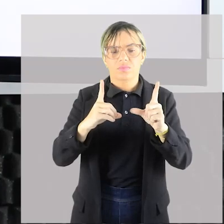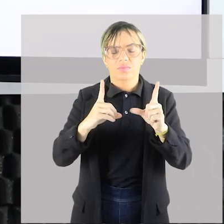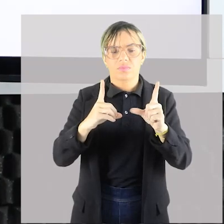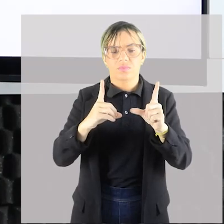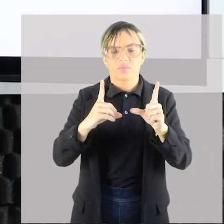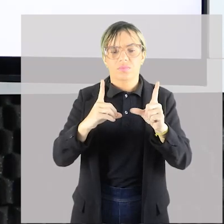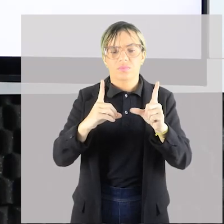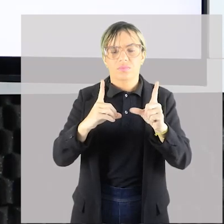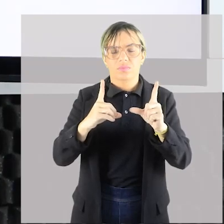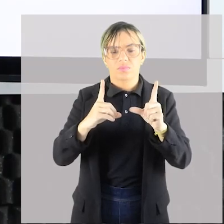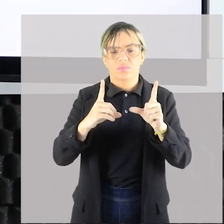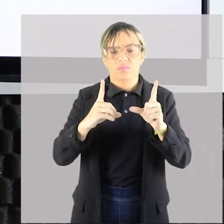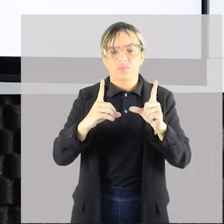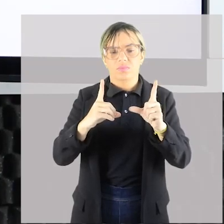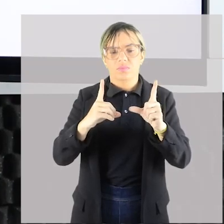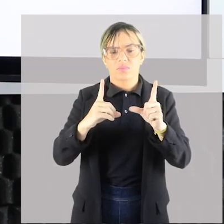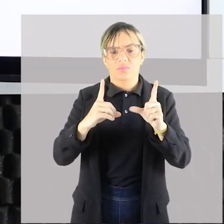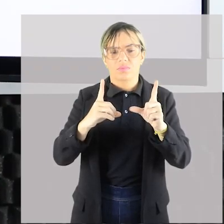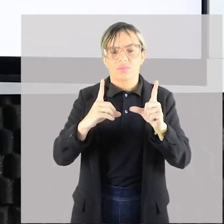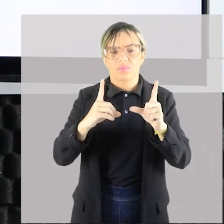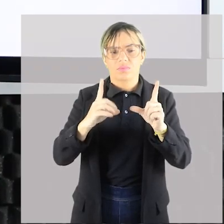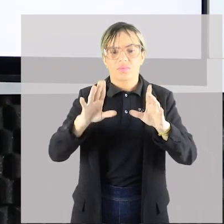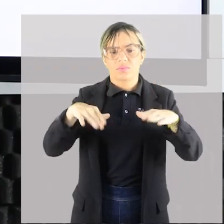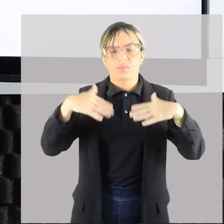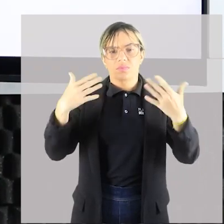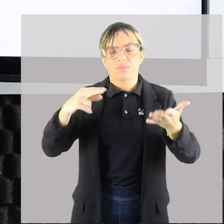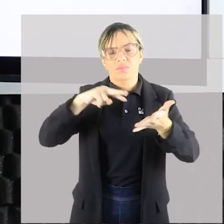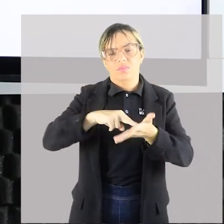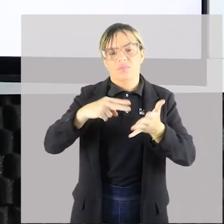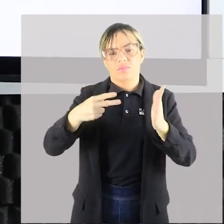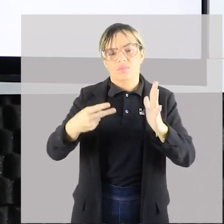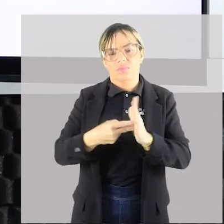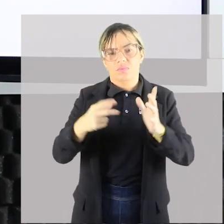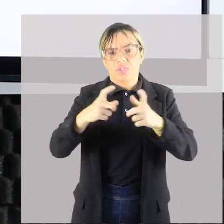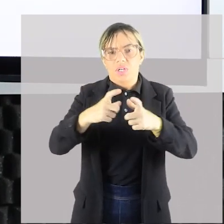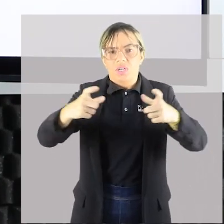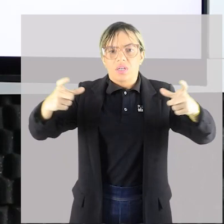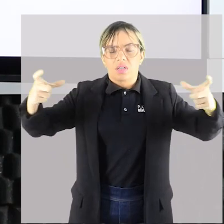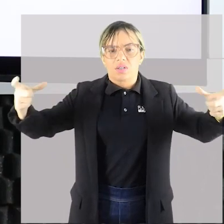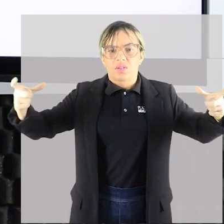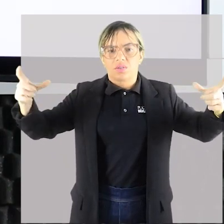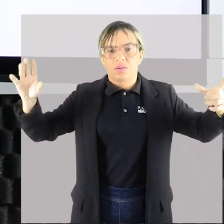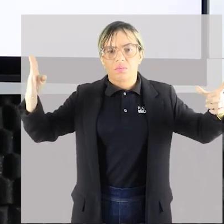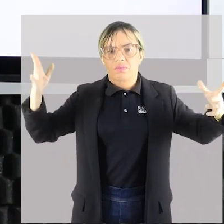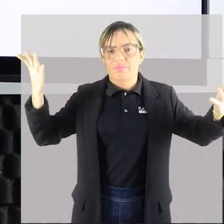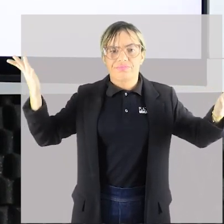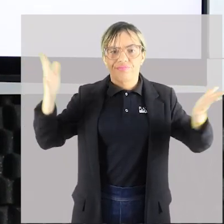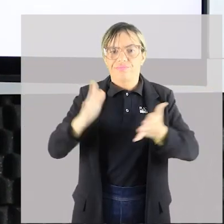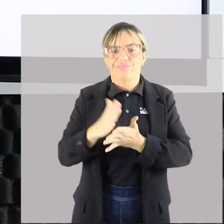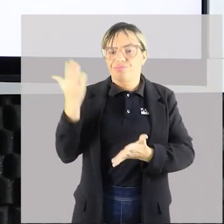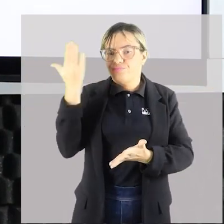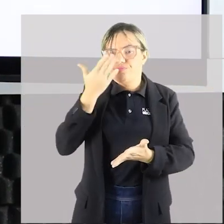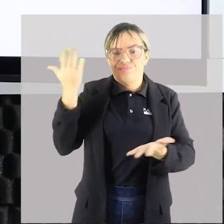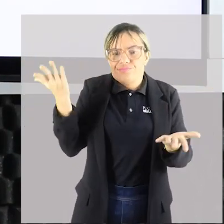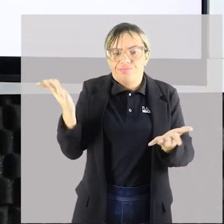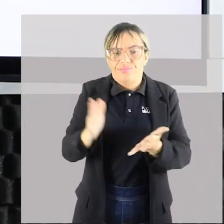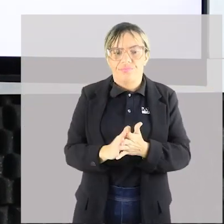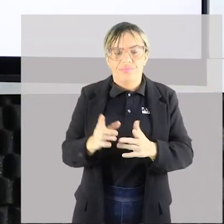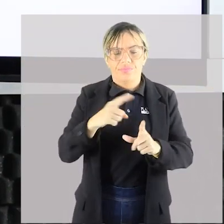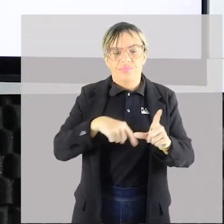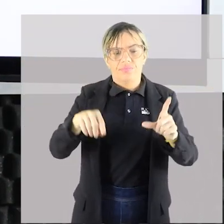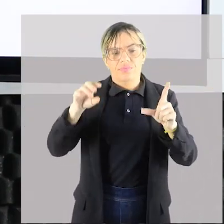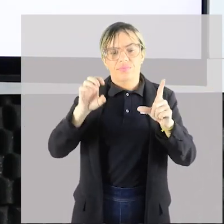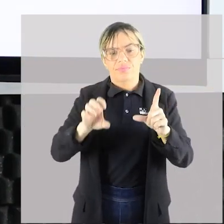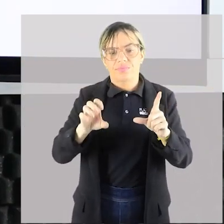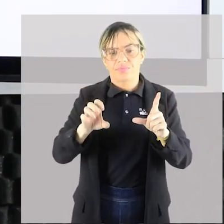que é um organismo macroscópico, ou seja, um organismo ali, né, grande. E na letra E, ele cita